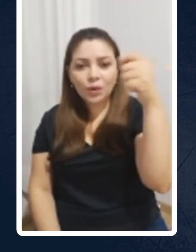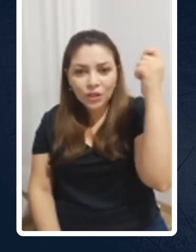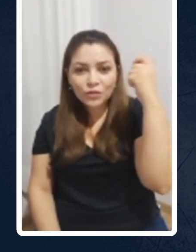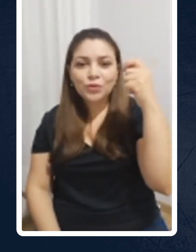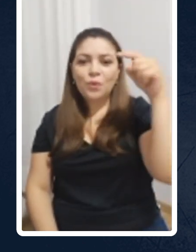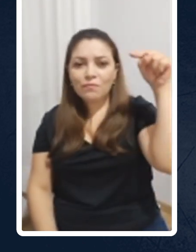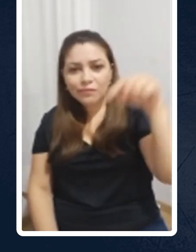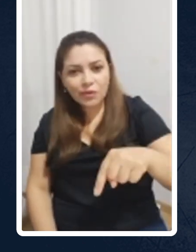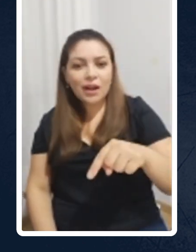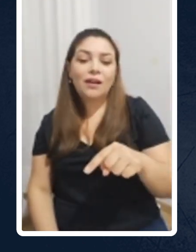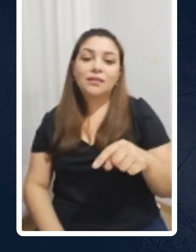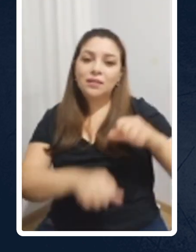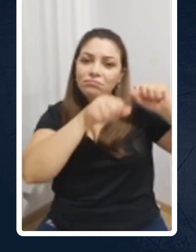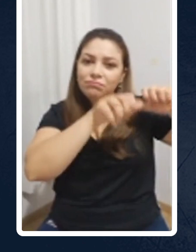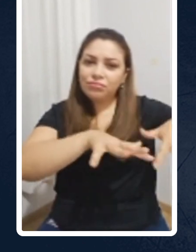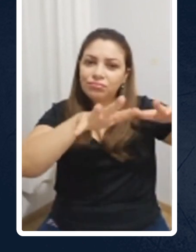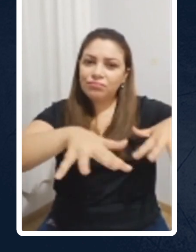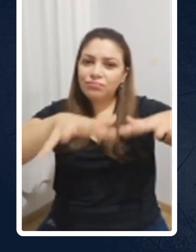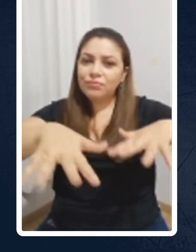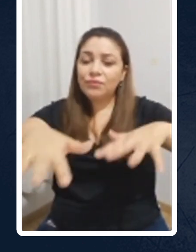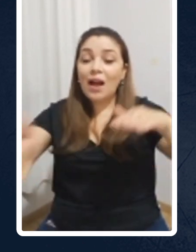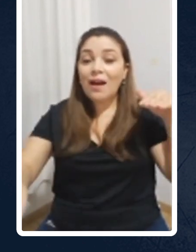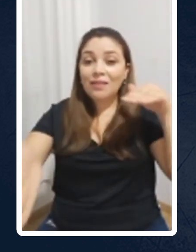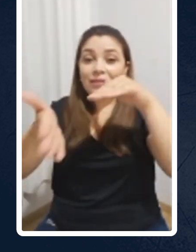o Palácio Piratini, que é onde está o governador.